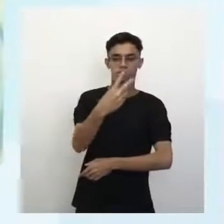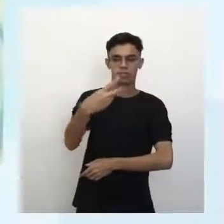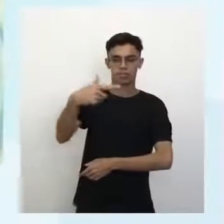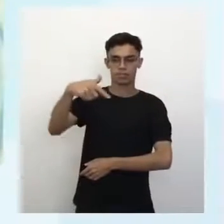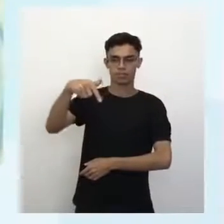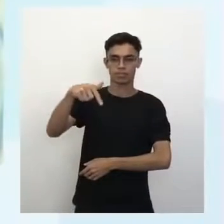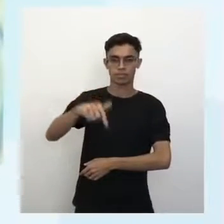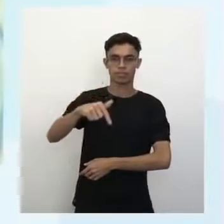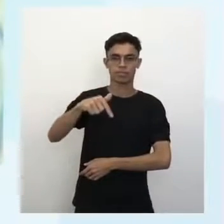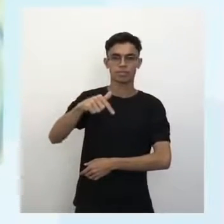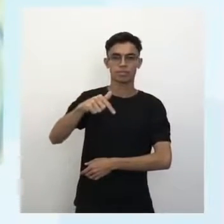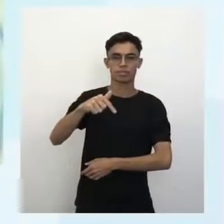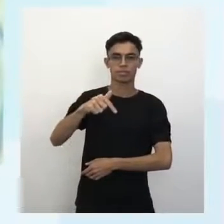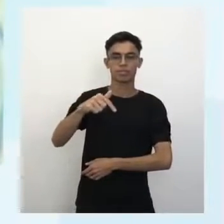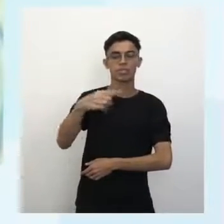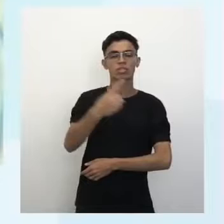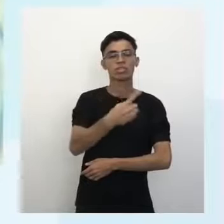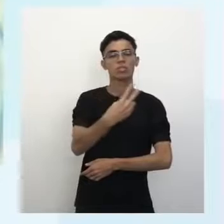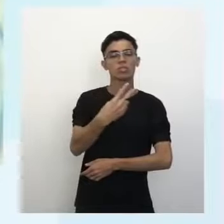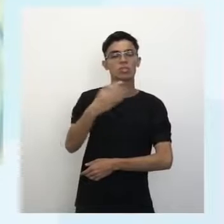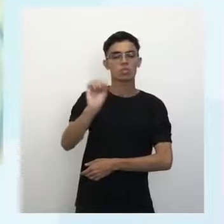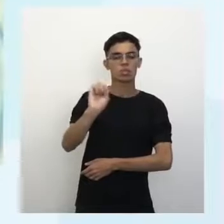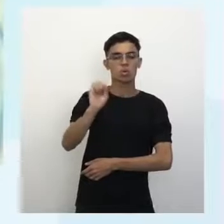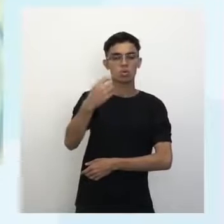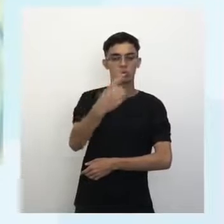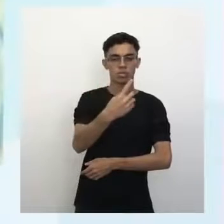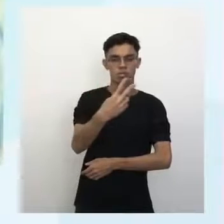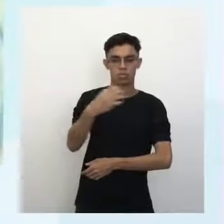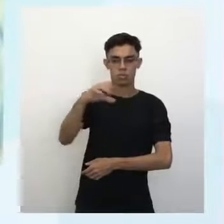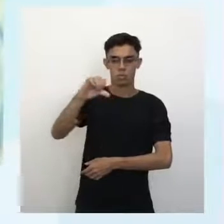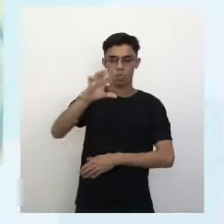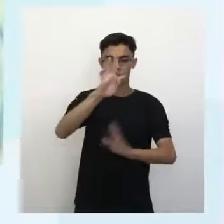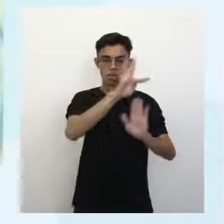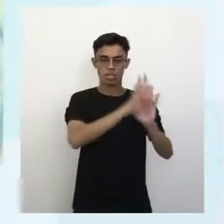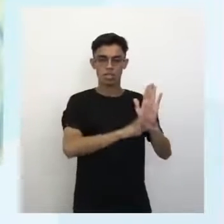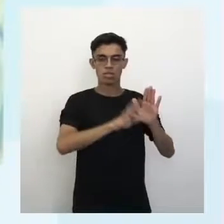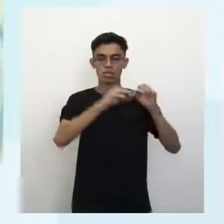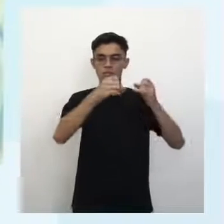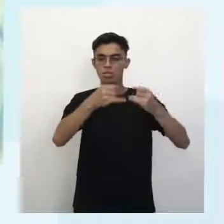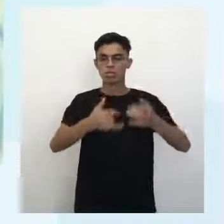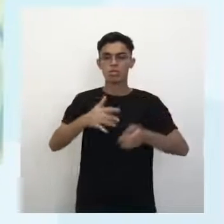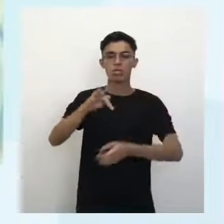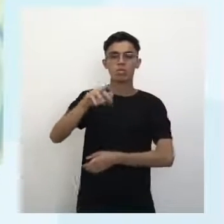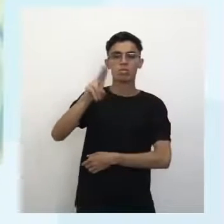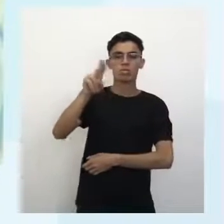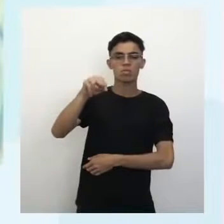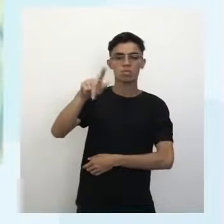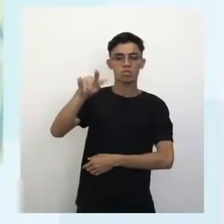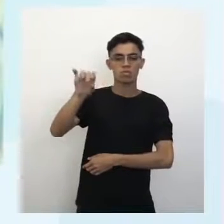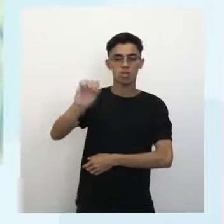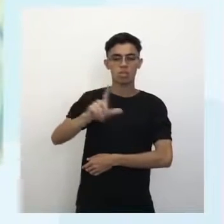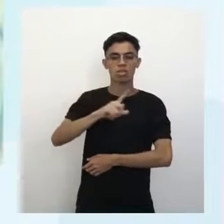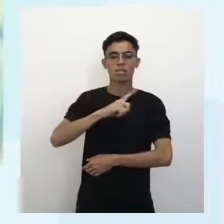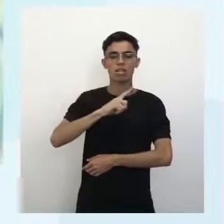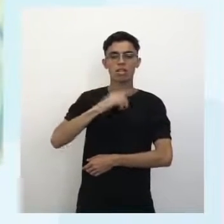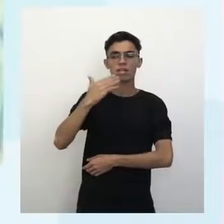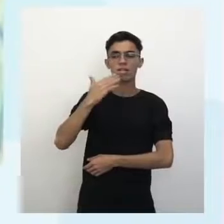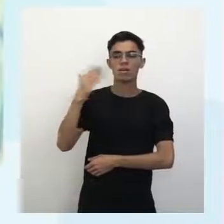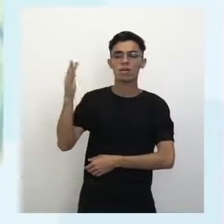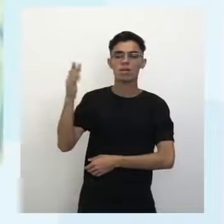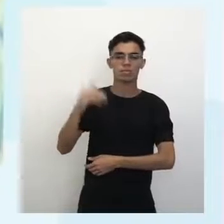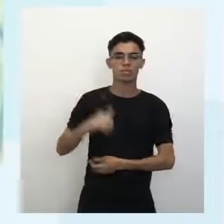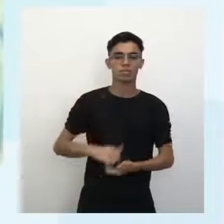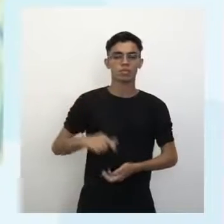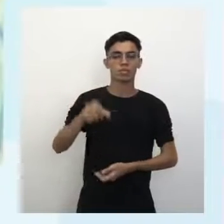127, 128 e 129, tem um texto falando sobre o fungo que causa aí o pé de atleta. Tá? É esse funguinho